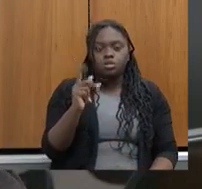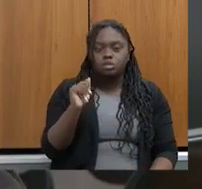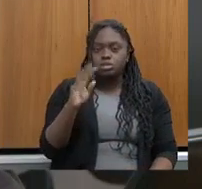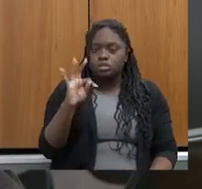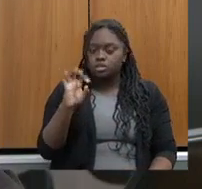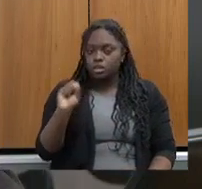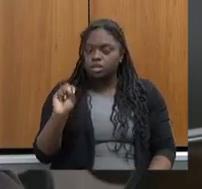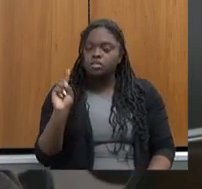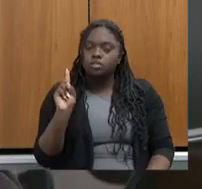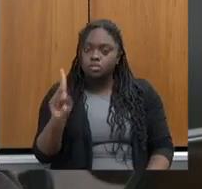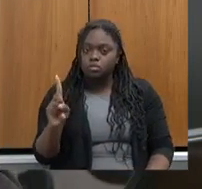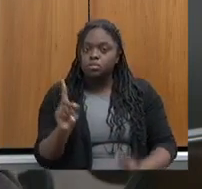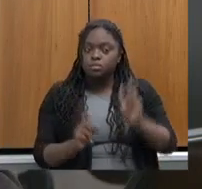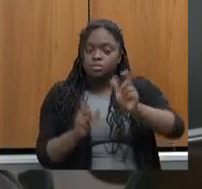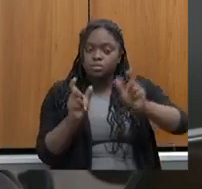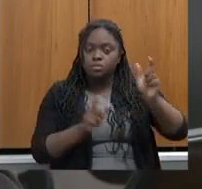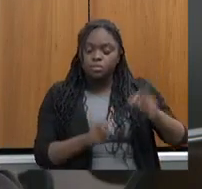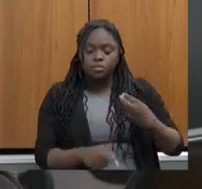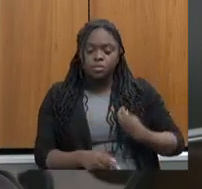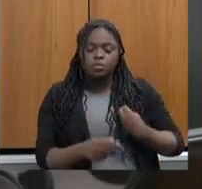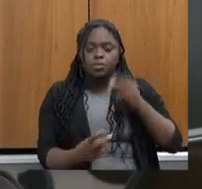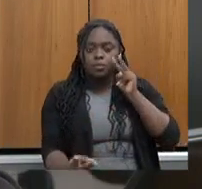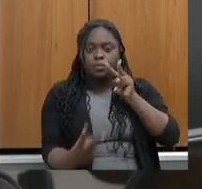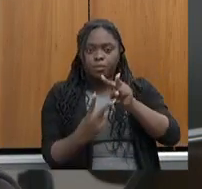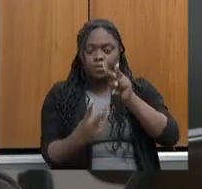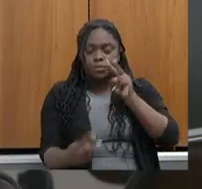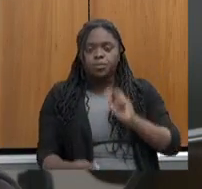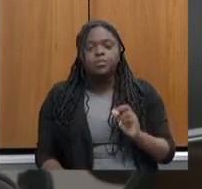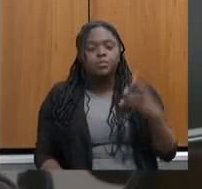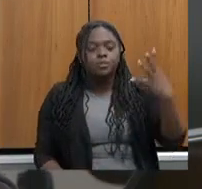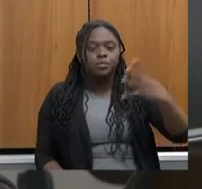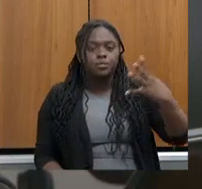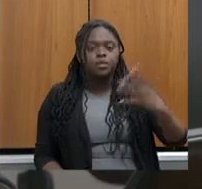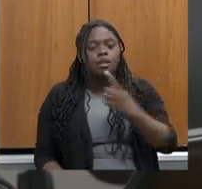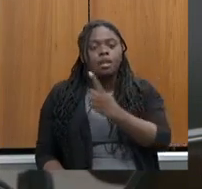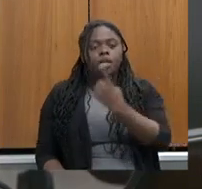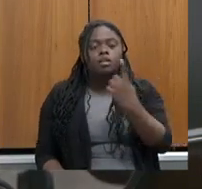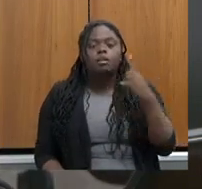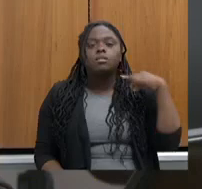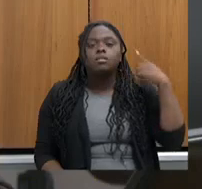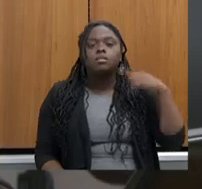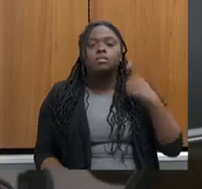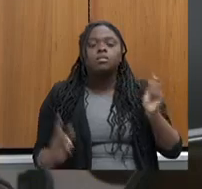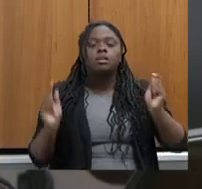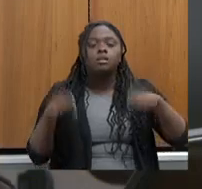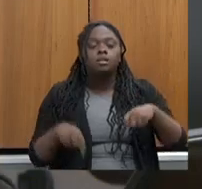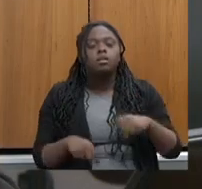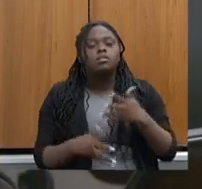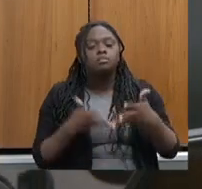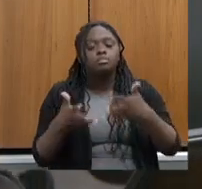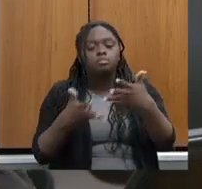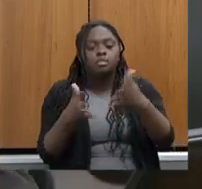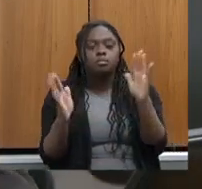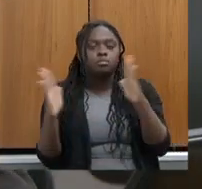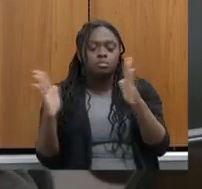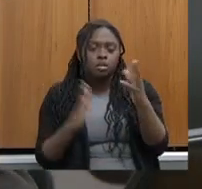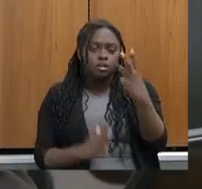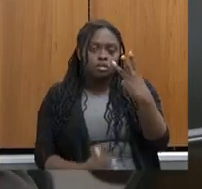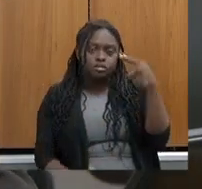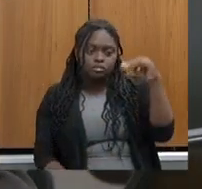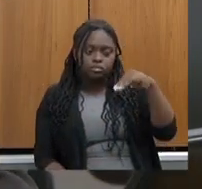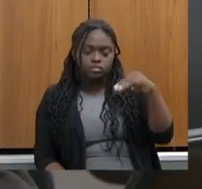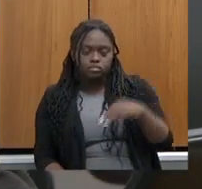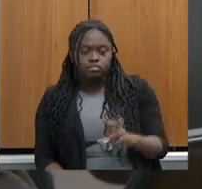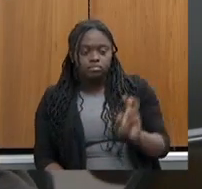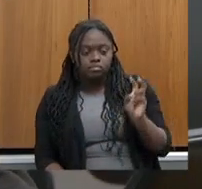participando de forma remota 4 cada Deputado poderá fazer uma interpelação pelo prazo de 3 minutos sim